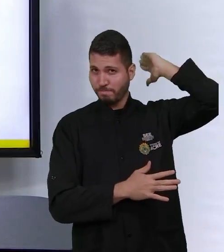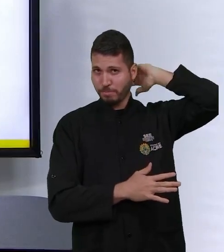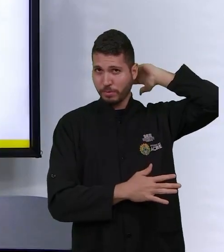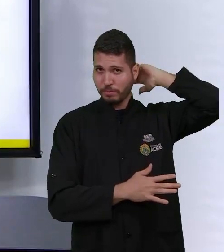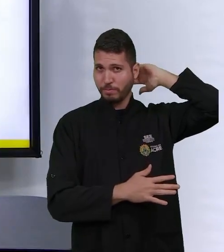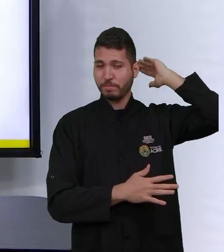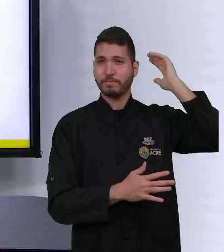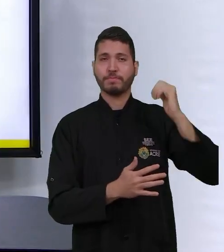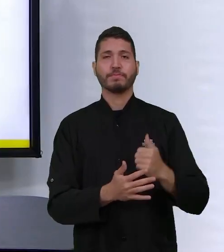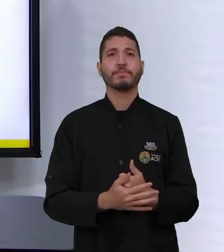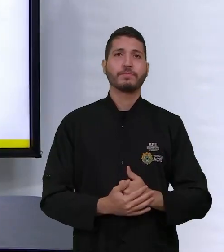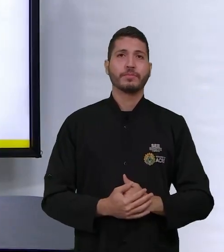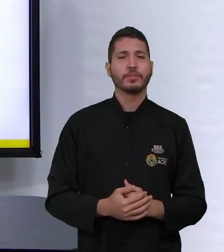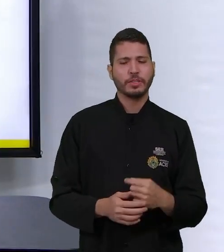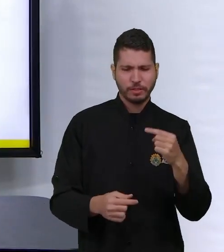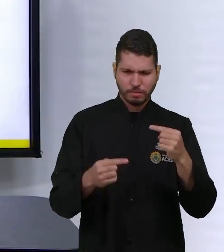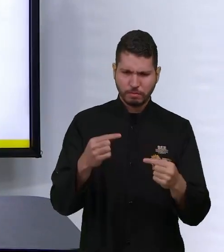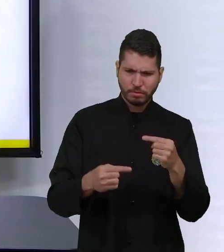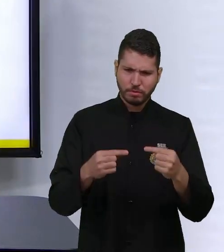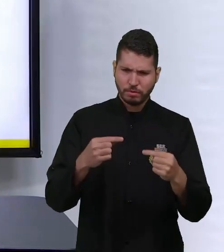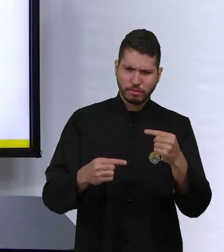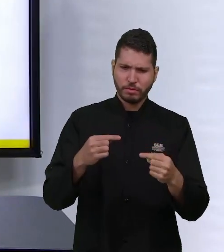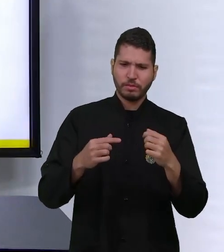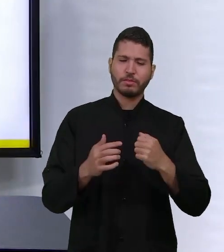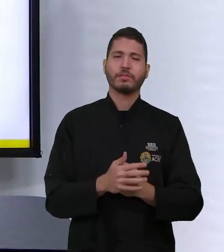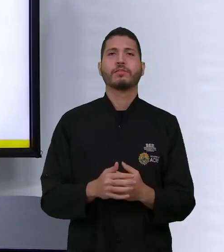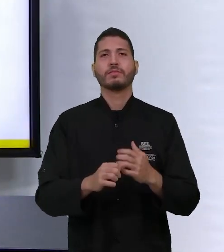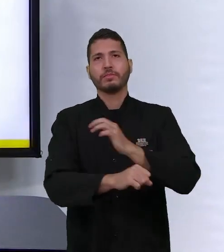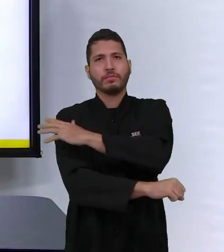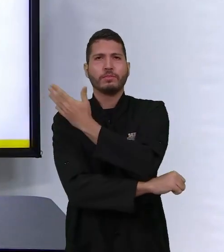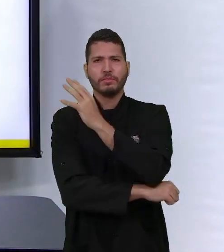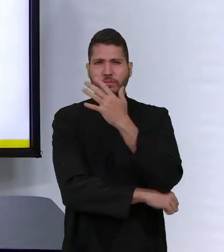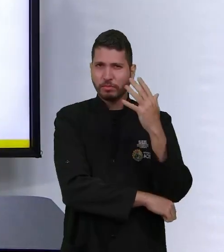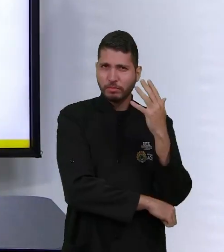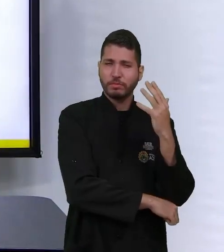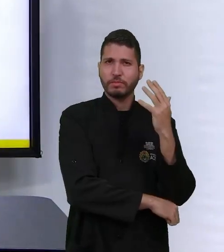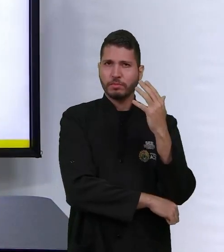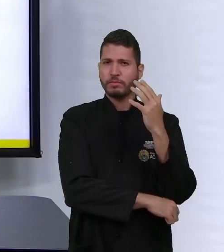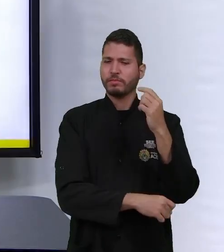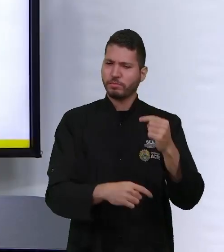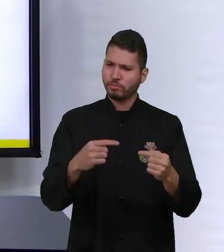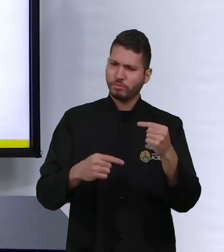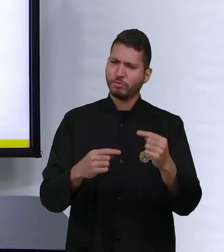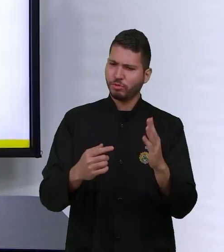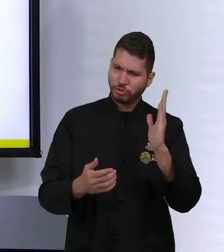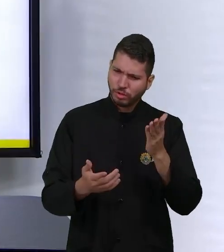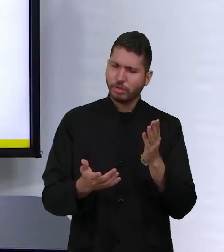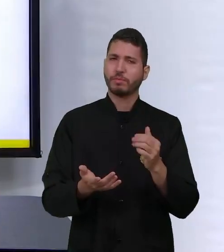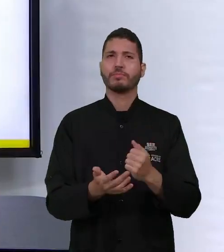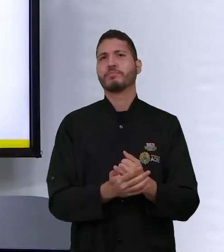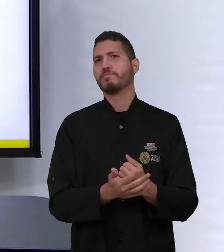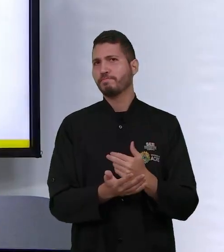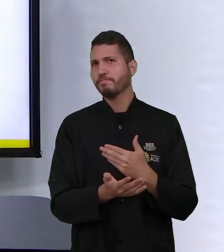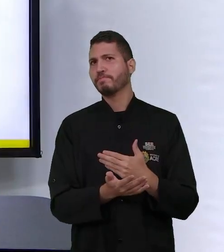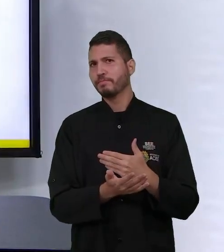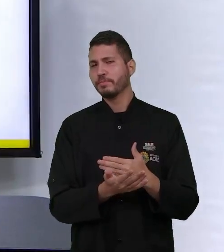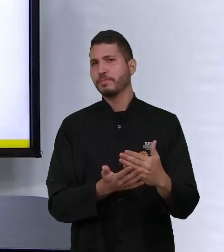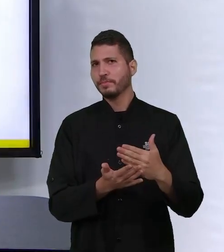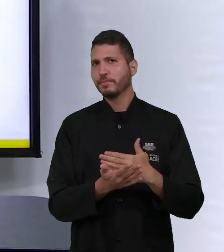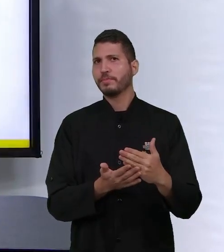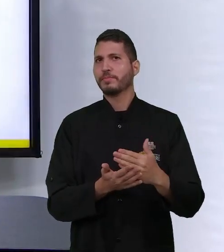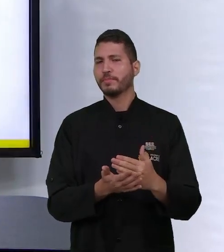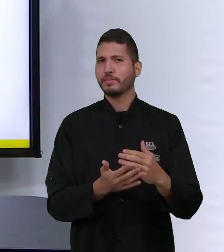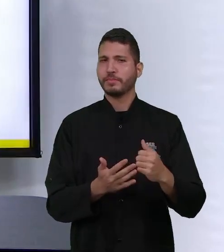Belém. Então essas discussões voltadas para o meio ambiente, elas já iniciaram desde a Revolução